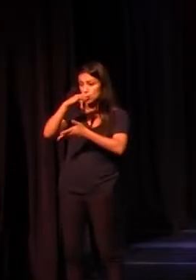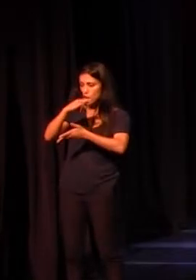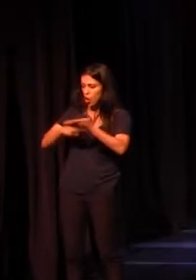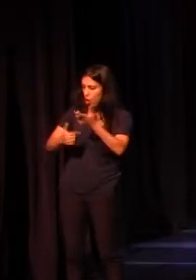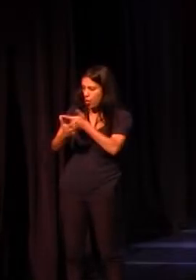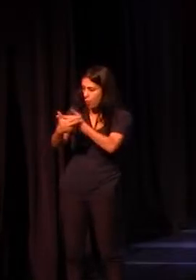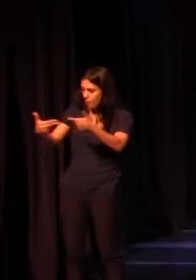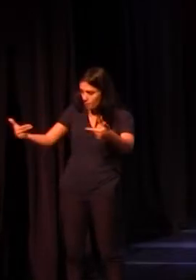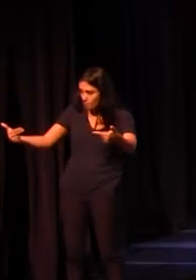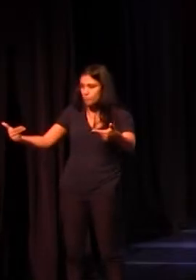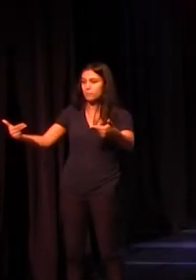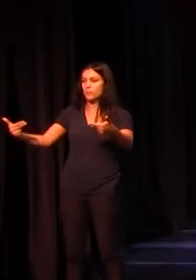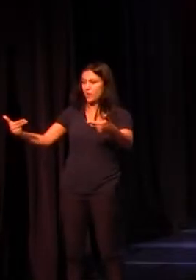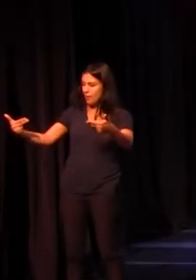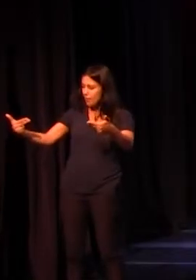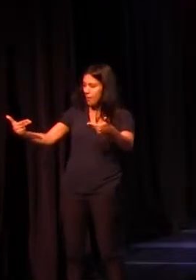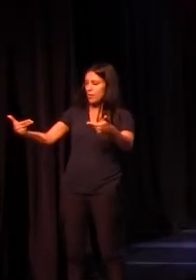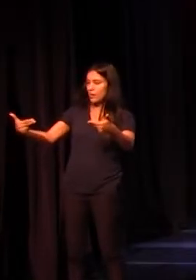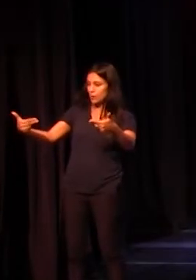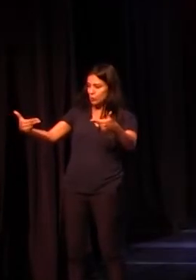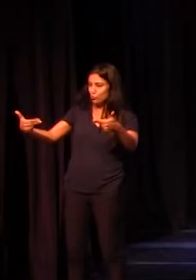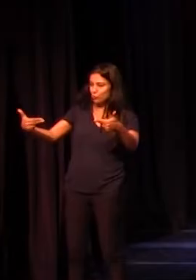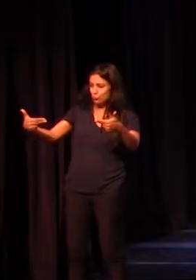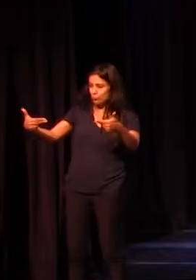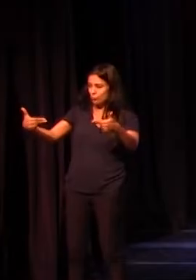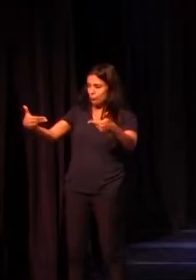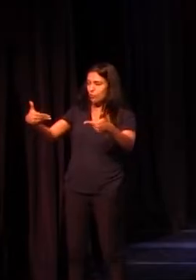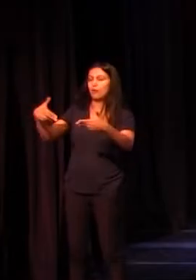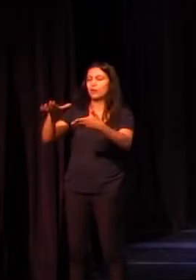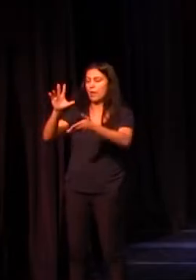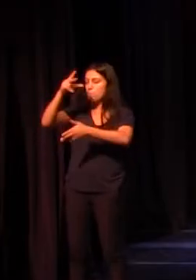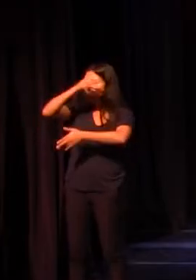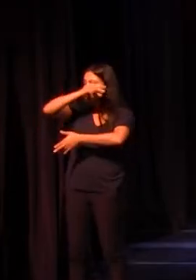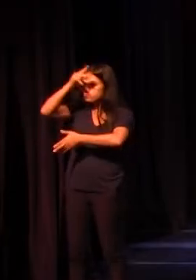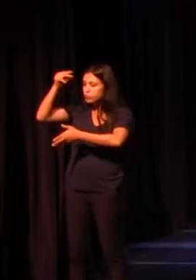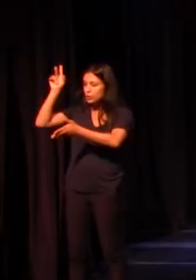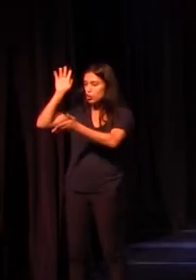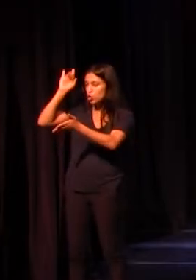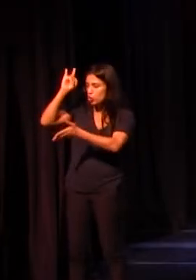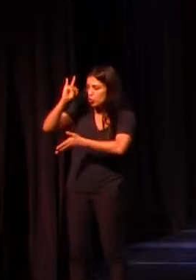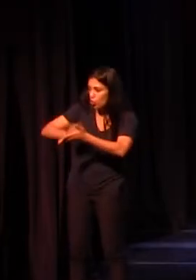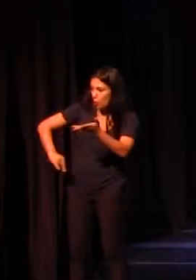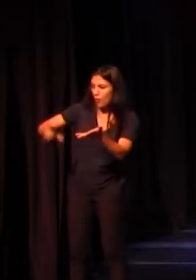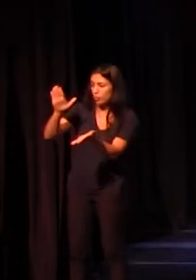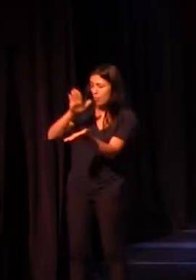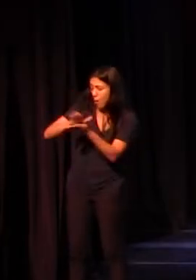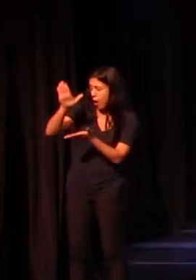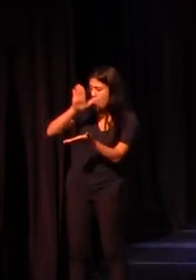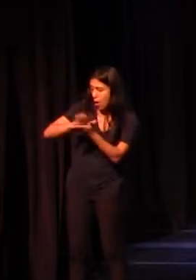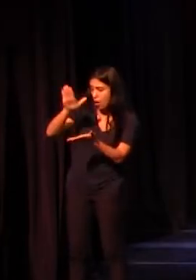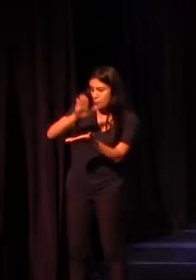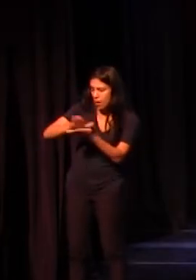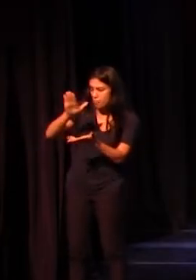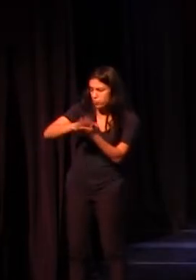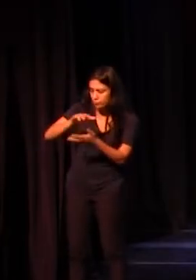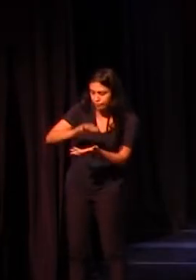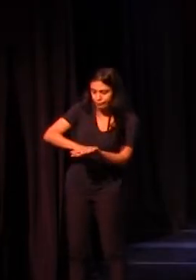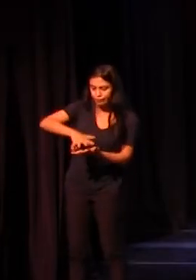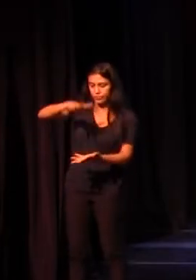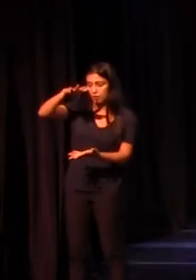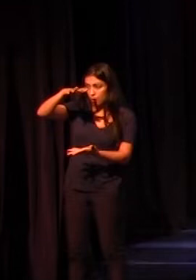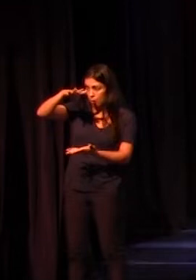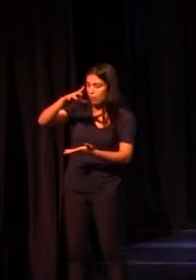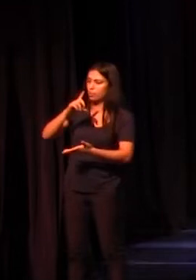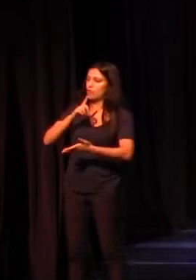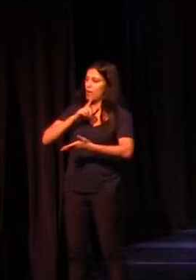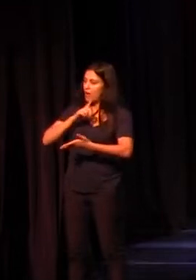que a rede produziu, e eles estão citados nesse documento, e eles permanecem, inclusive,